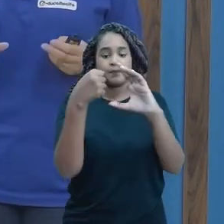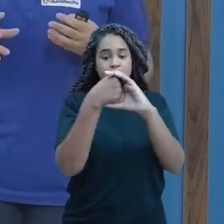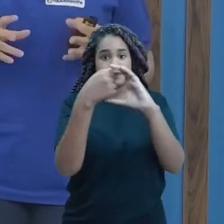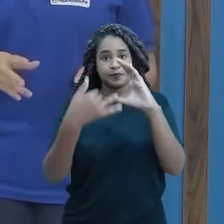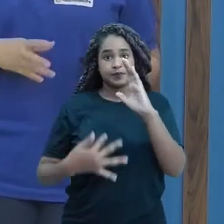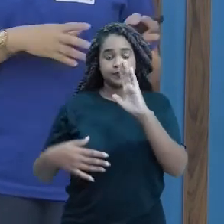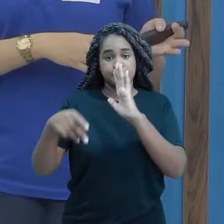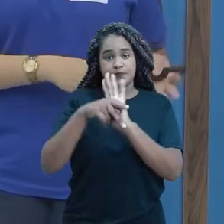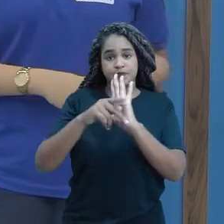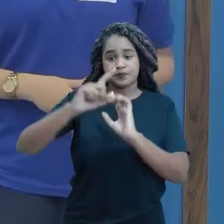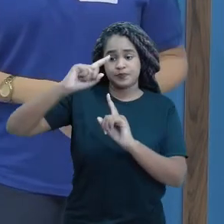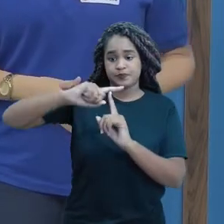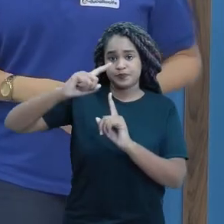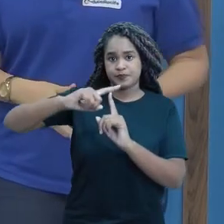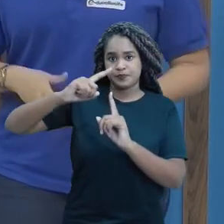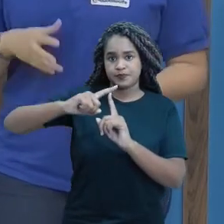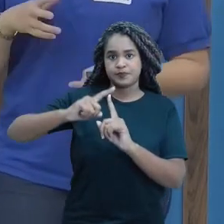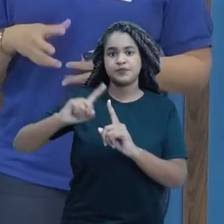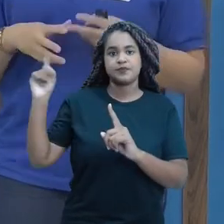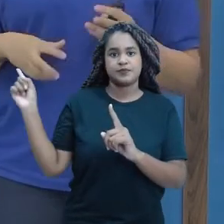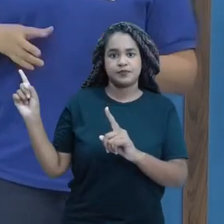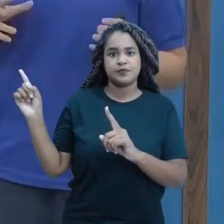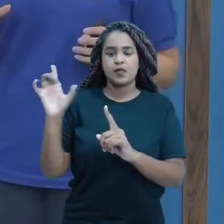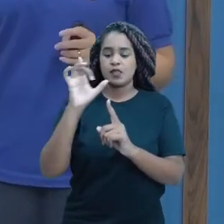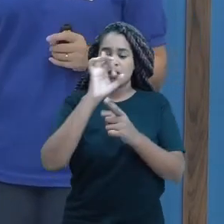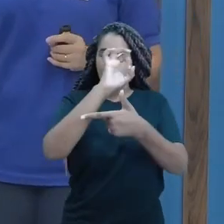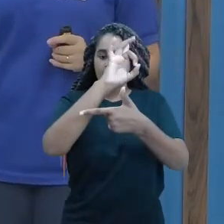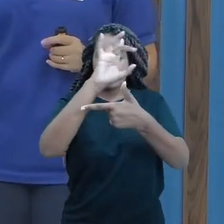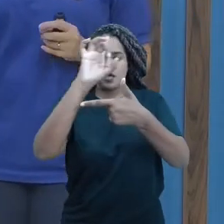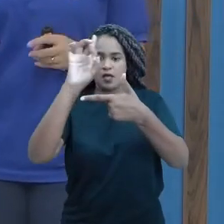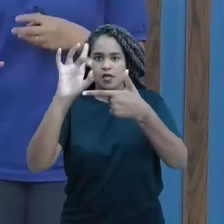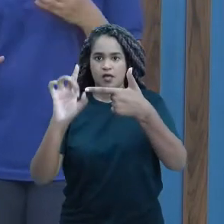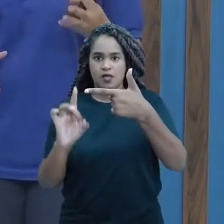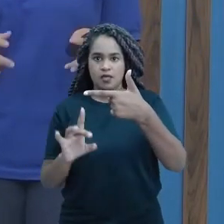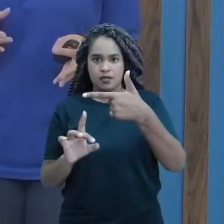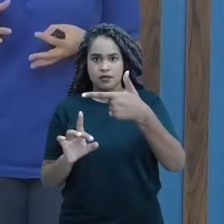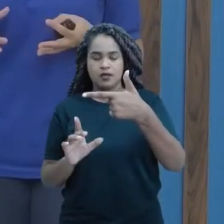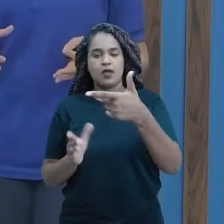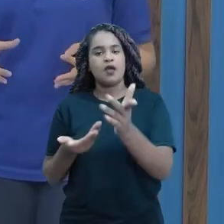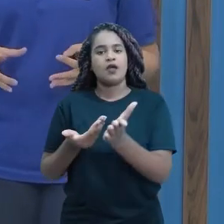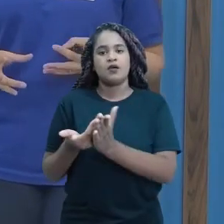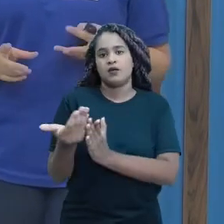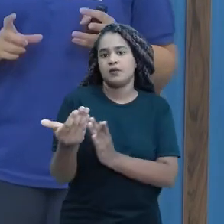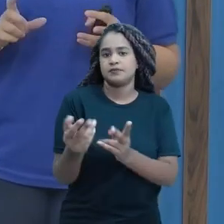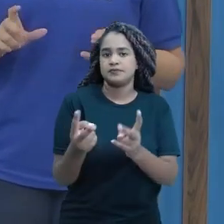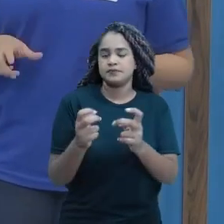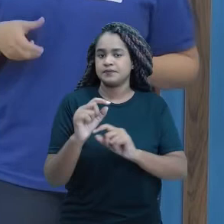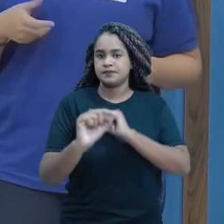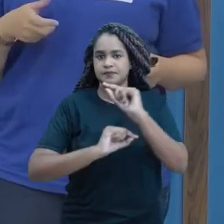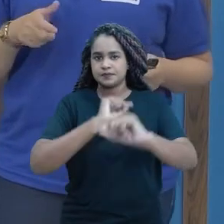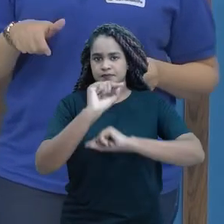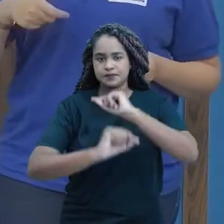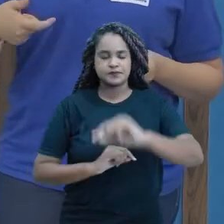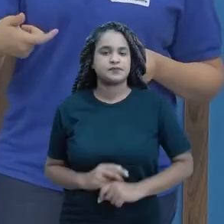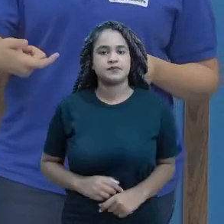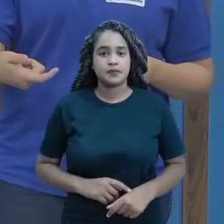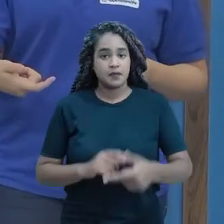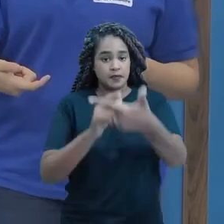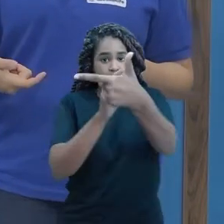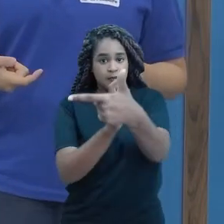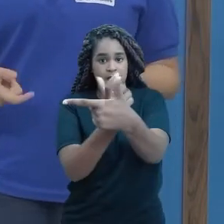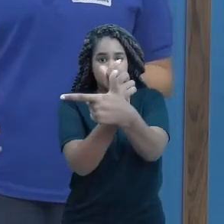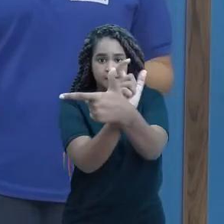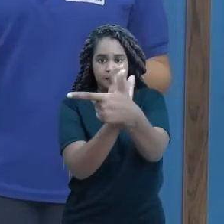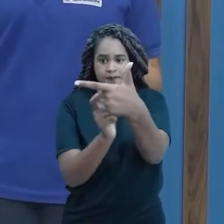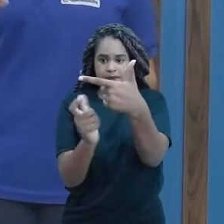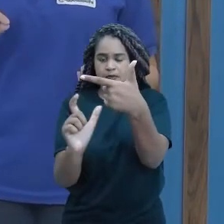características que fazem com que a gente identifique cada um desses lados, que a gente comece a perceber que, de acordo com a palavra que a gente